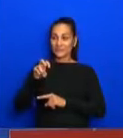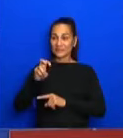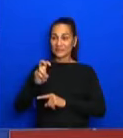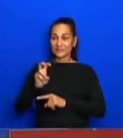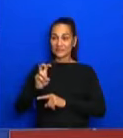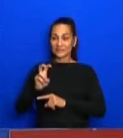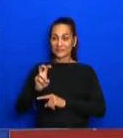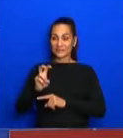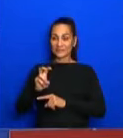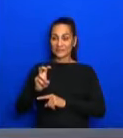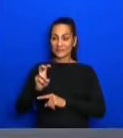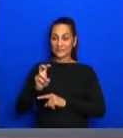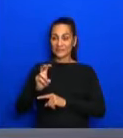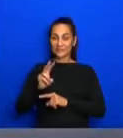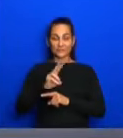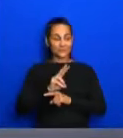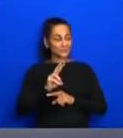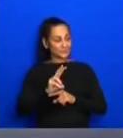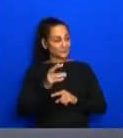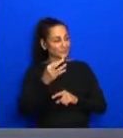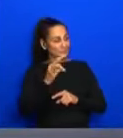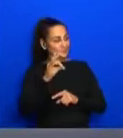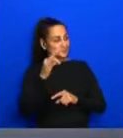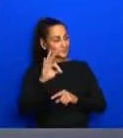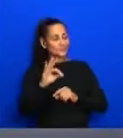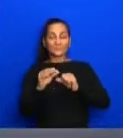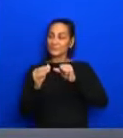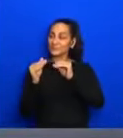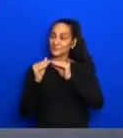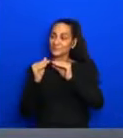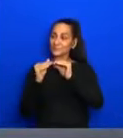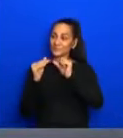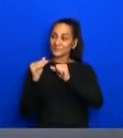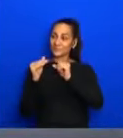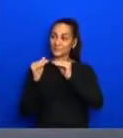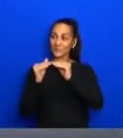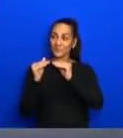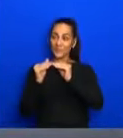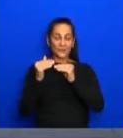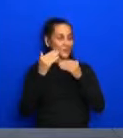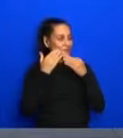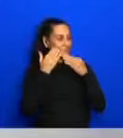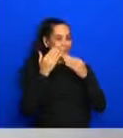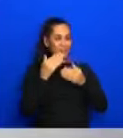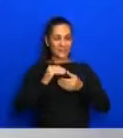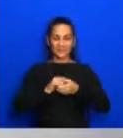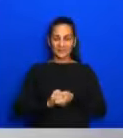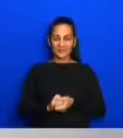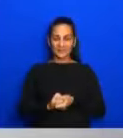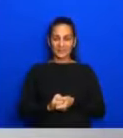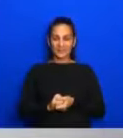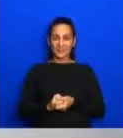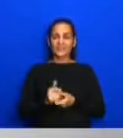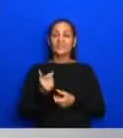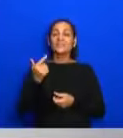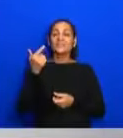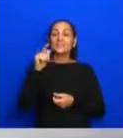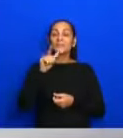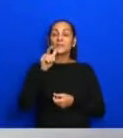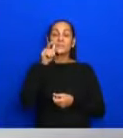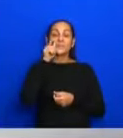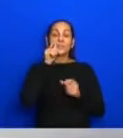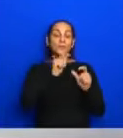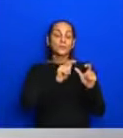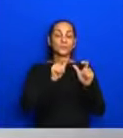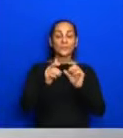e 75. Auditores, confirmam? Sim, confirmo. Sim, confirmo. Obrigado. Após a apuração, você